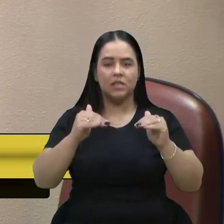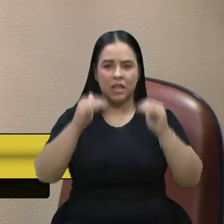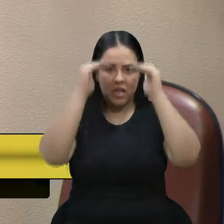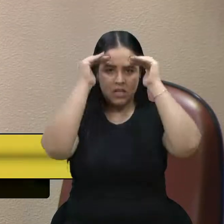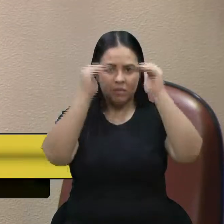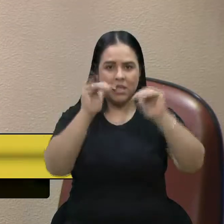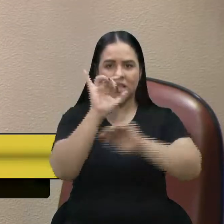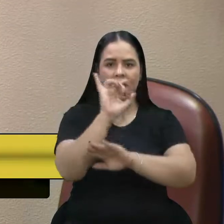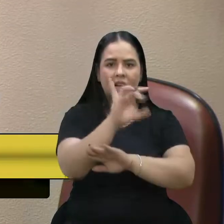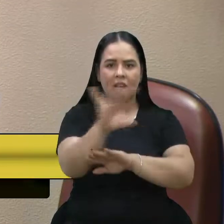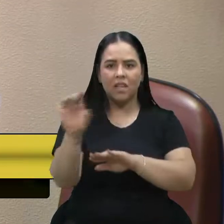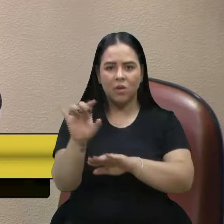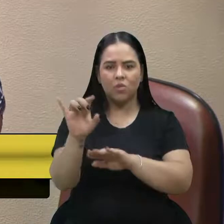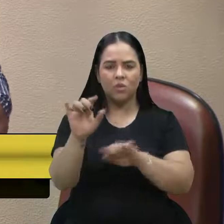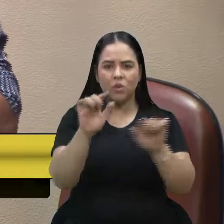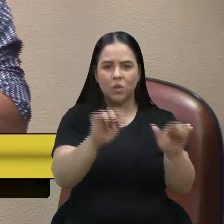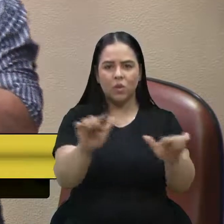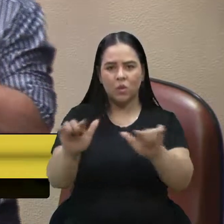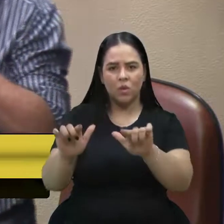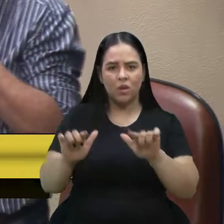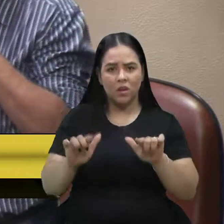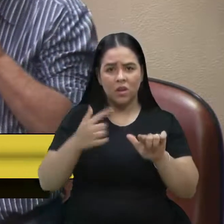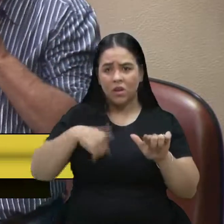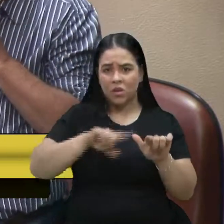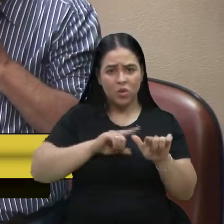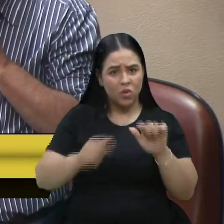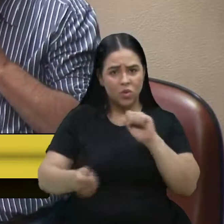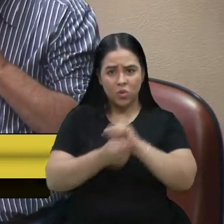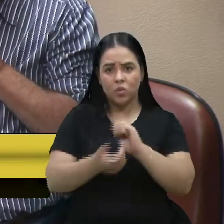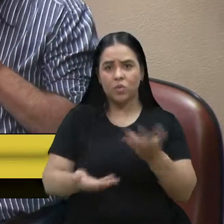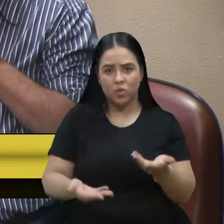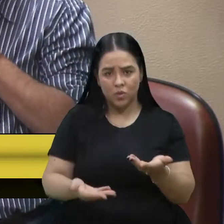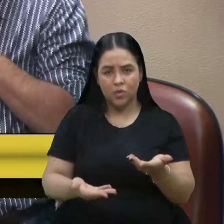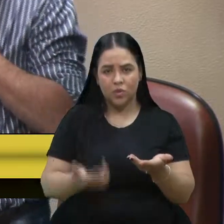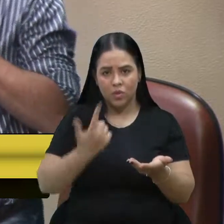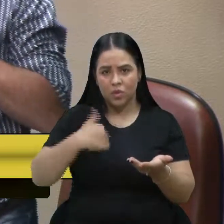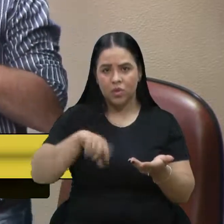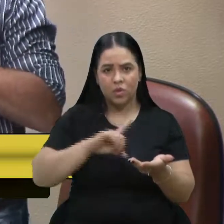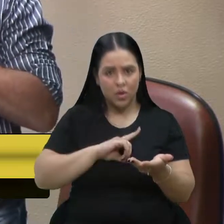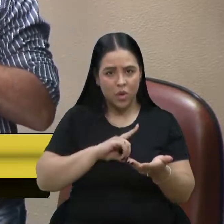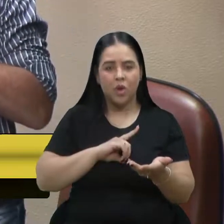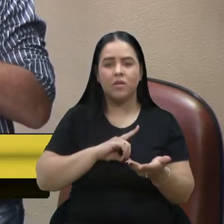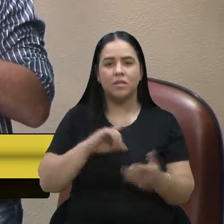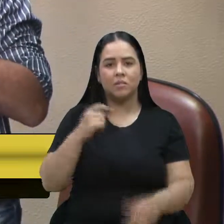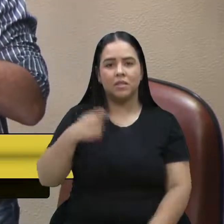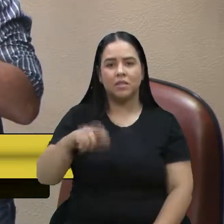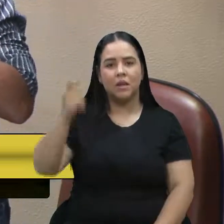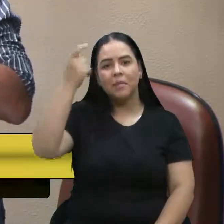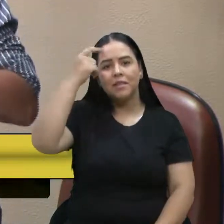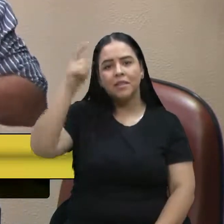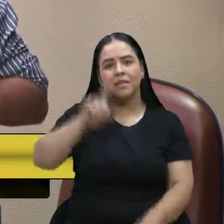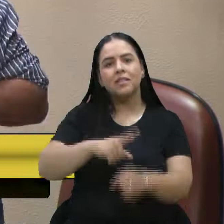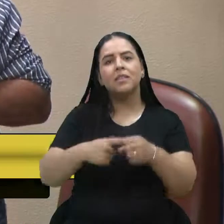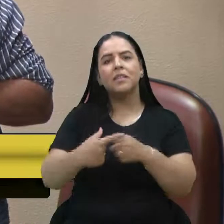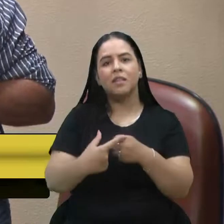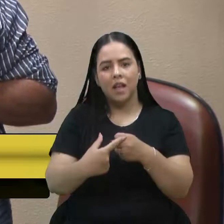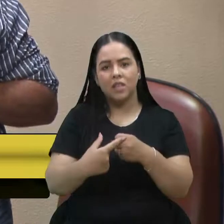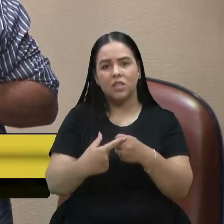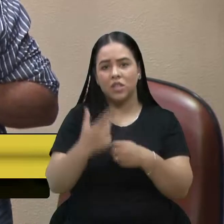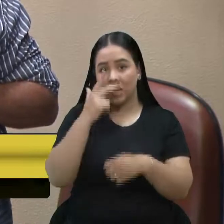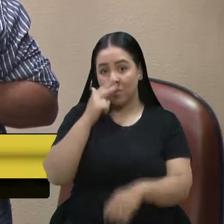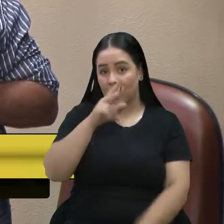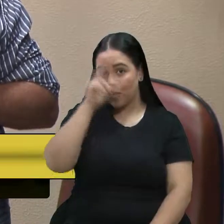cada um no seu espaço, porque nós vamos estar ali. Nós temos que pensar na cidade como o nosso prefeito